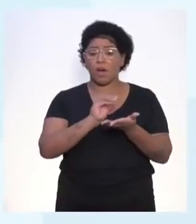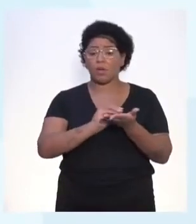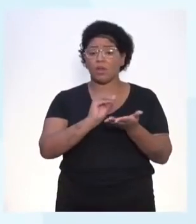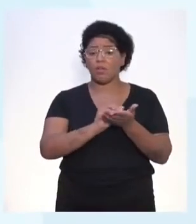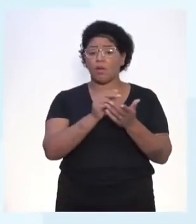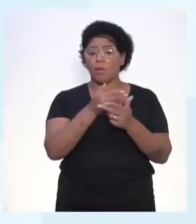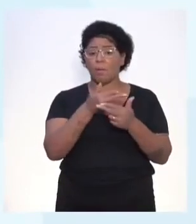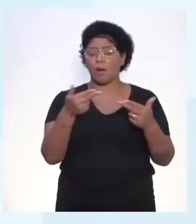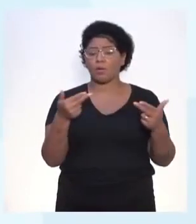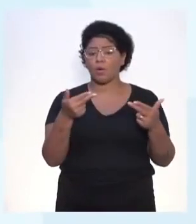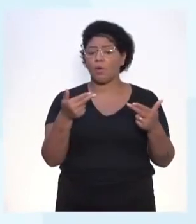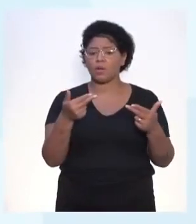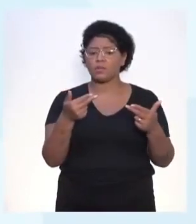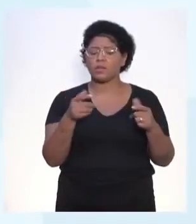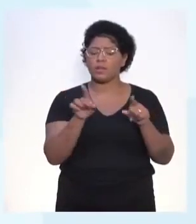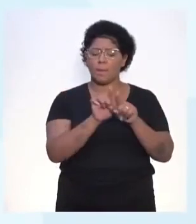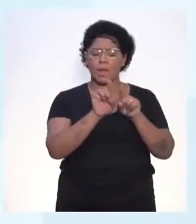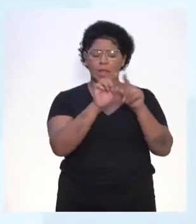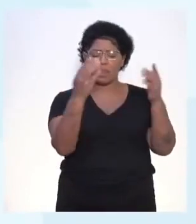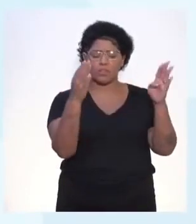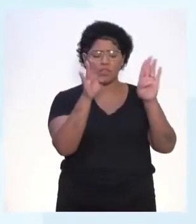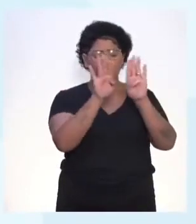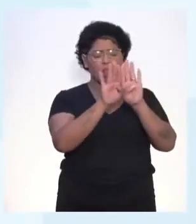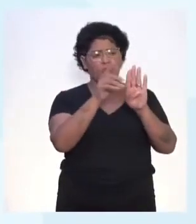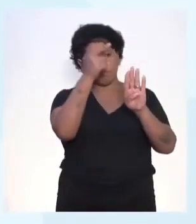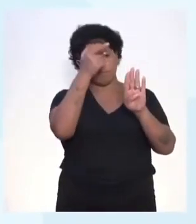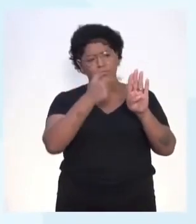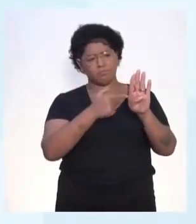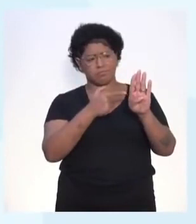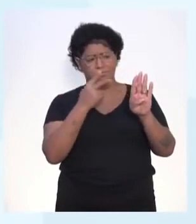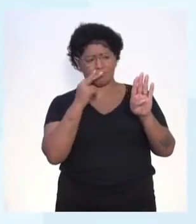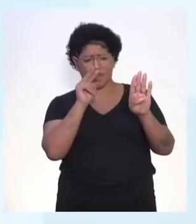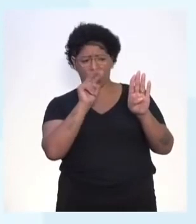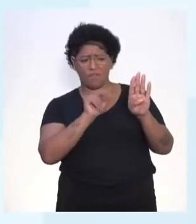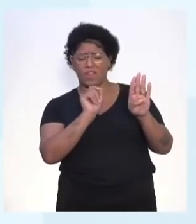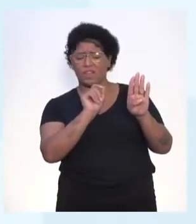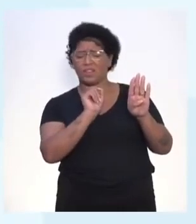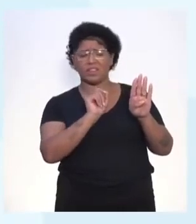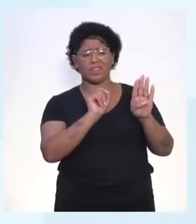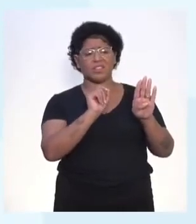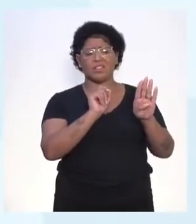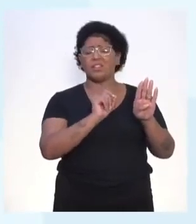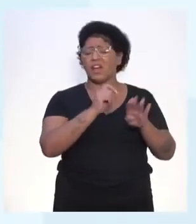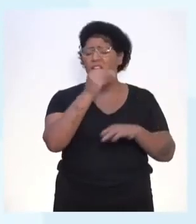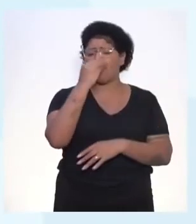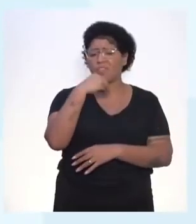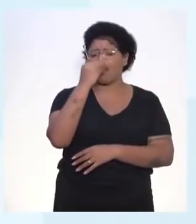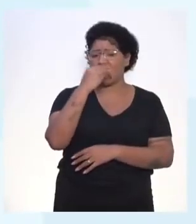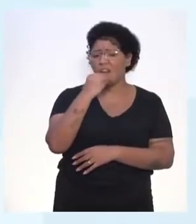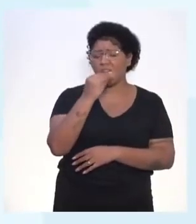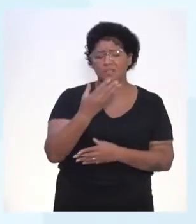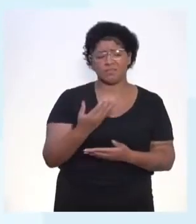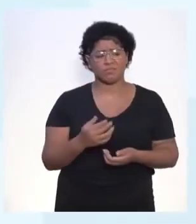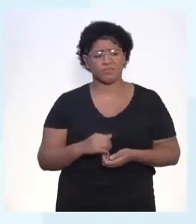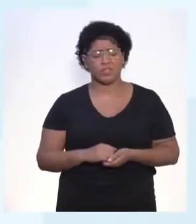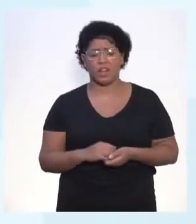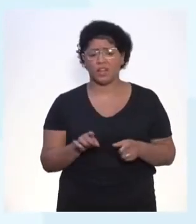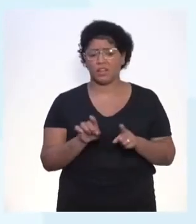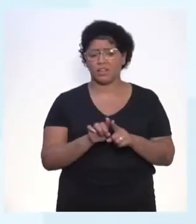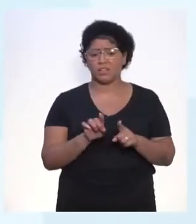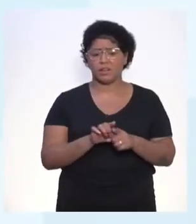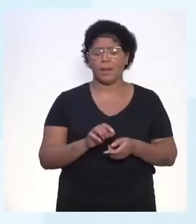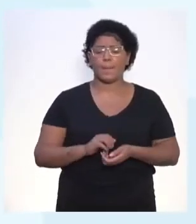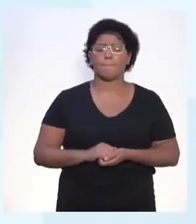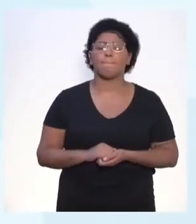em imensas molduras douradas e doces perfis de senhoras, em bandos, com grandes leques, pareciam querer subir aos